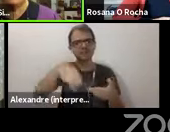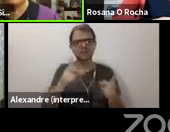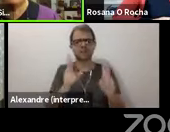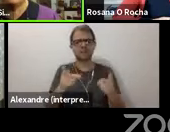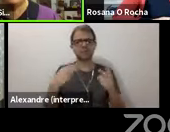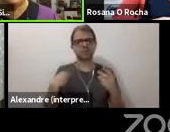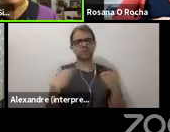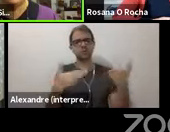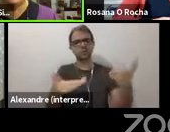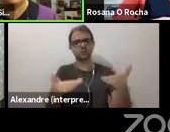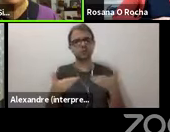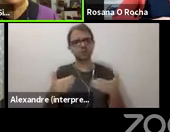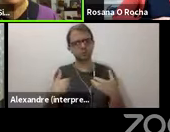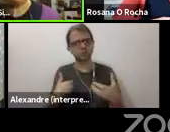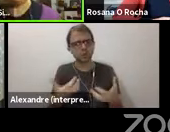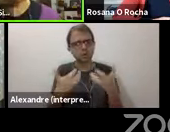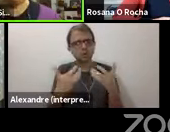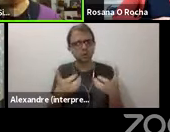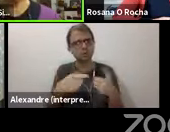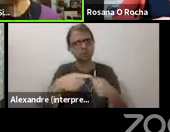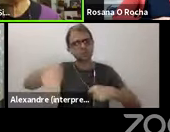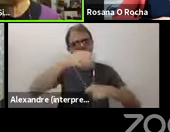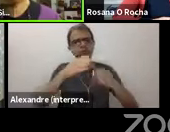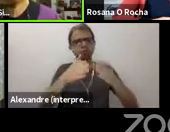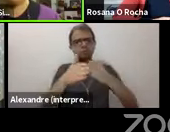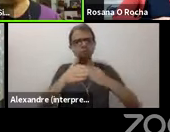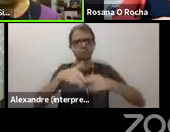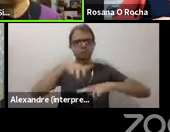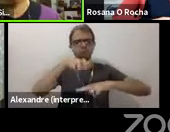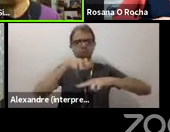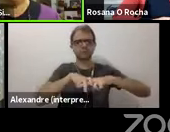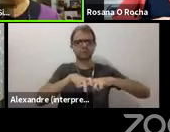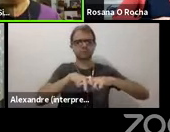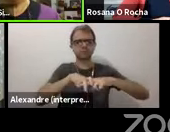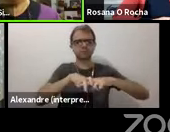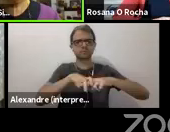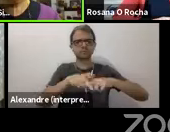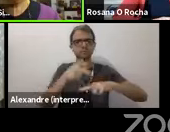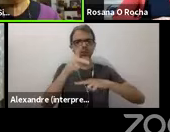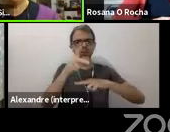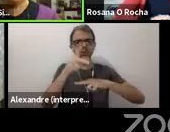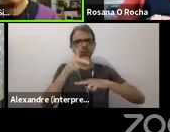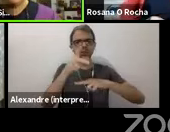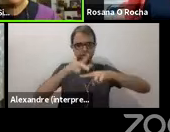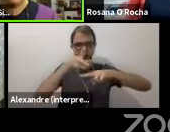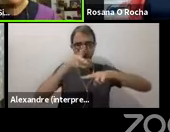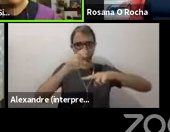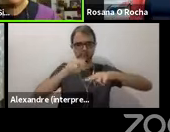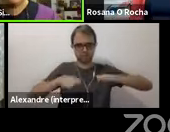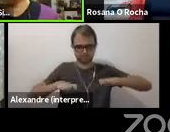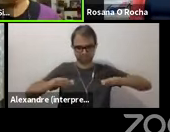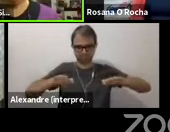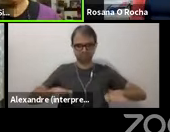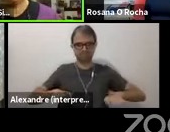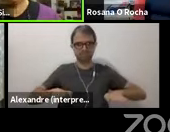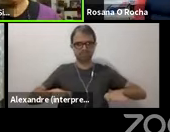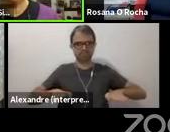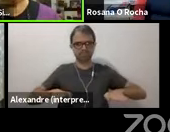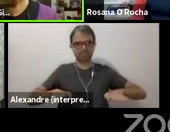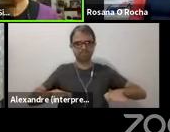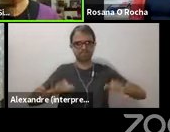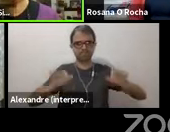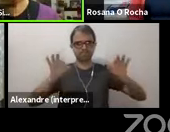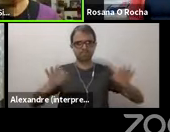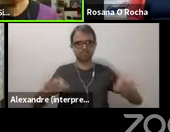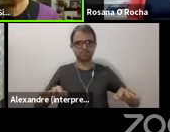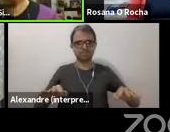gostaria que vocês sentassem, colocassem seus pés bem apoiados no chão, as mãos sobre as coxas, e a gente vai fazer